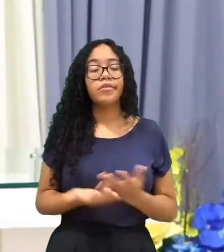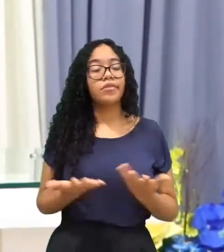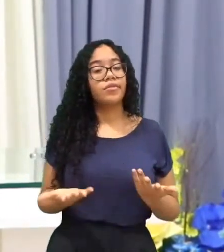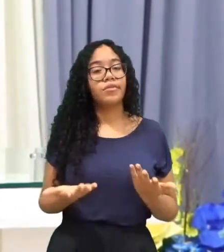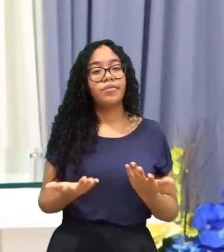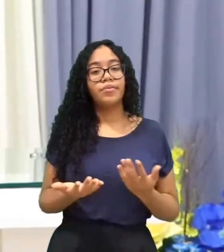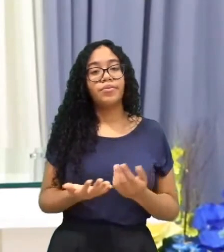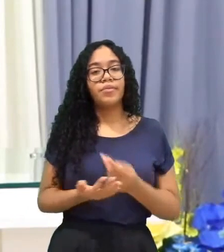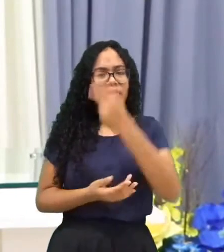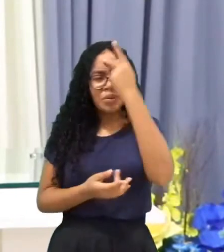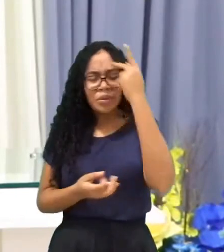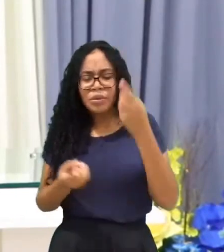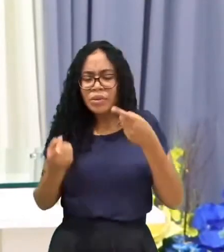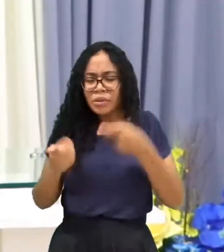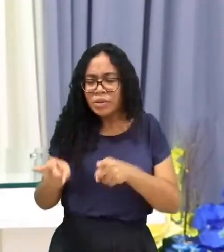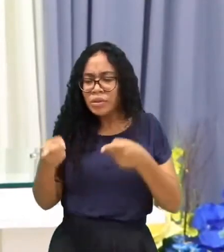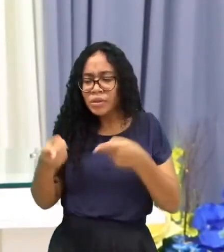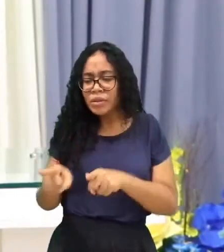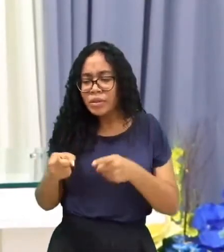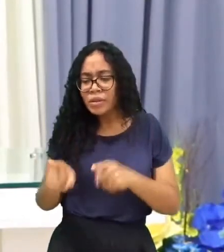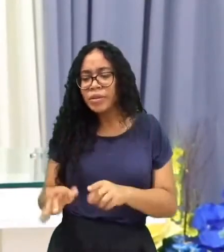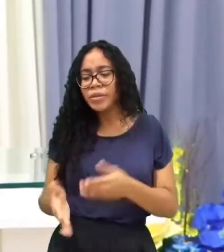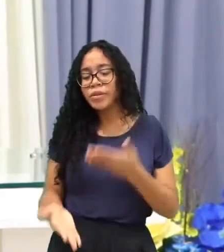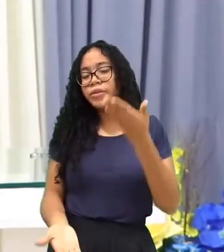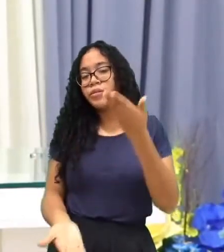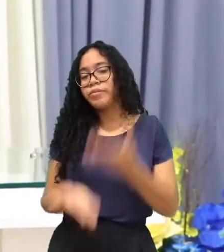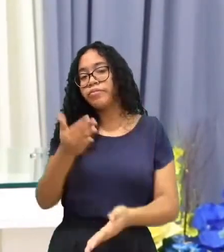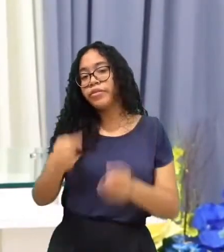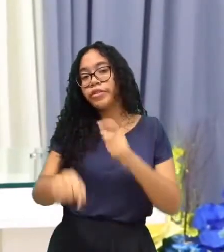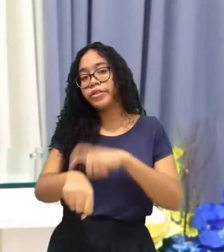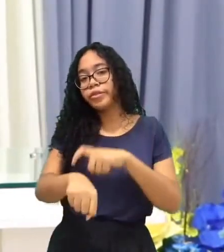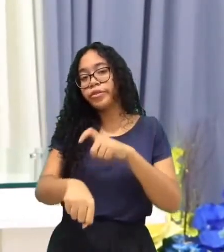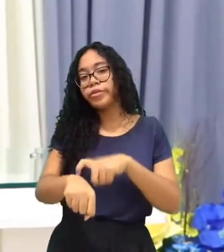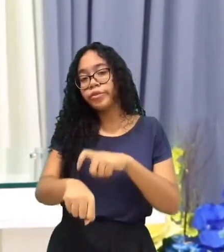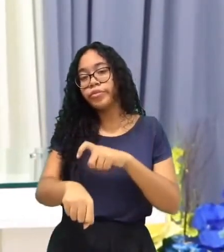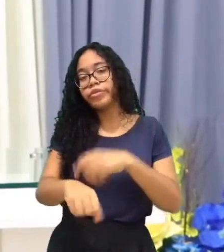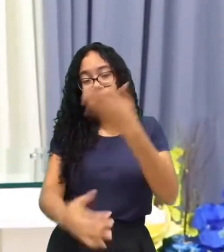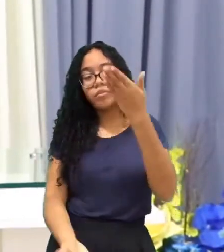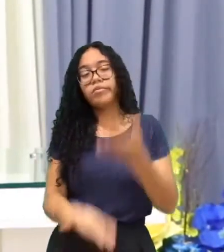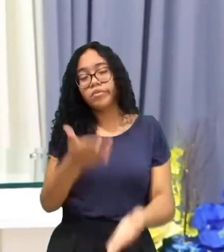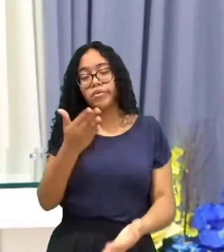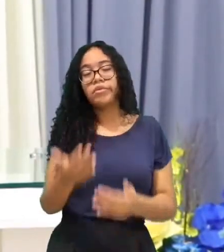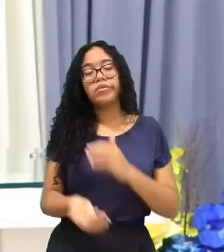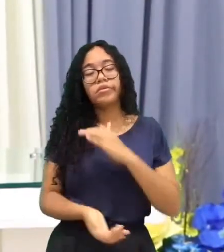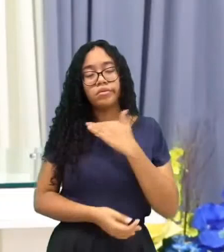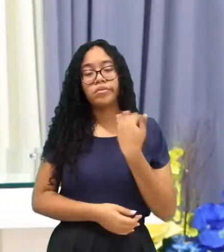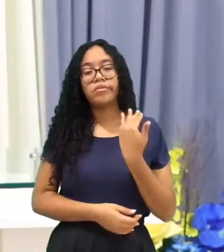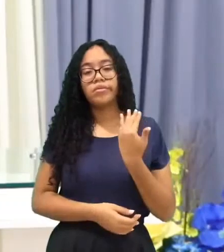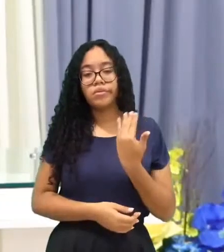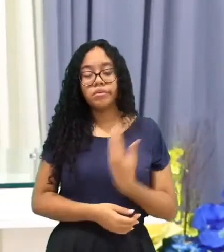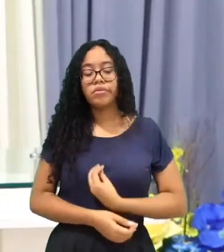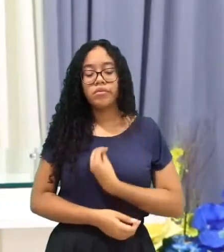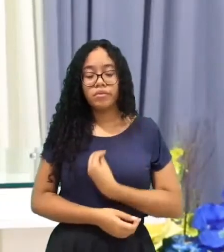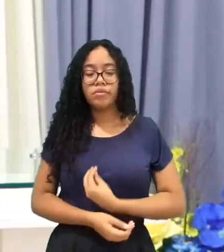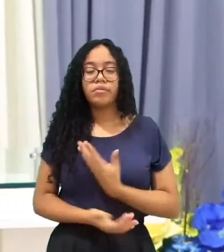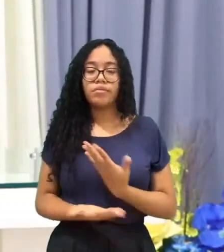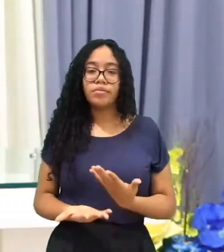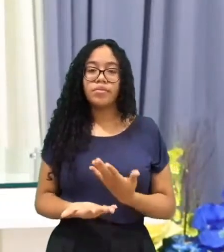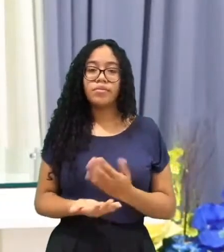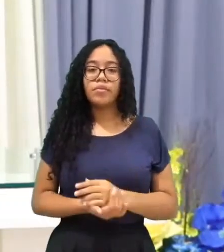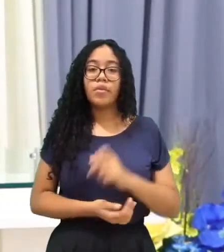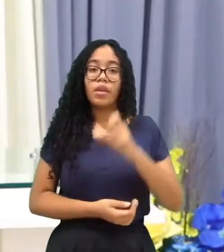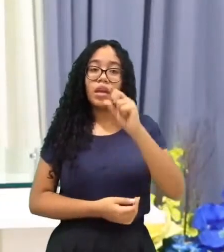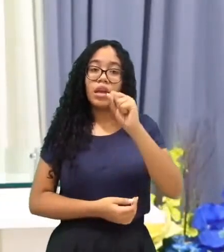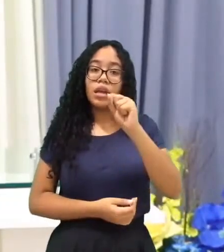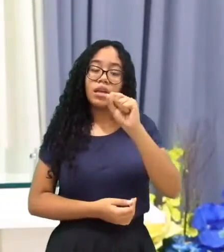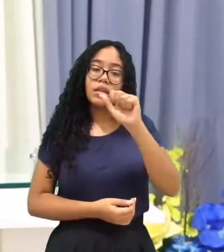tempo e é suicídio. Vai se acabar, vai perder. Saulo luta contra a igreja, mas teve